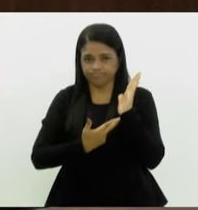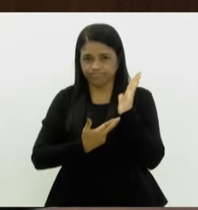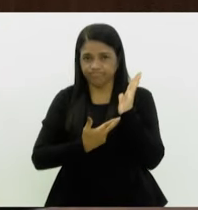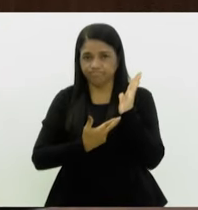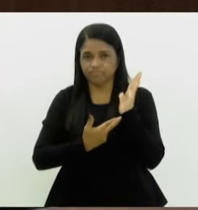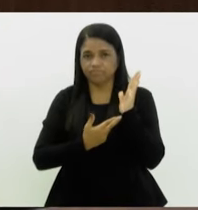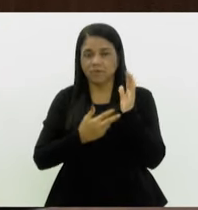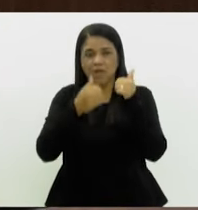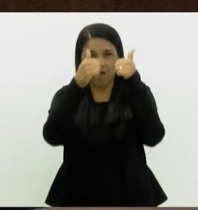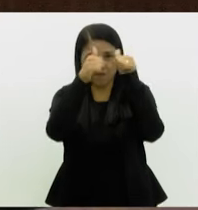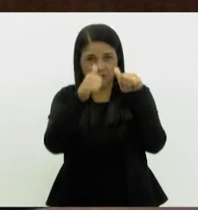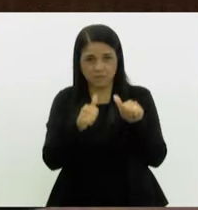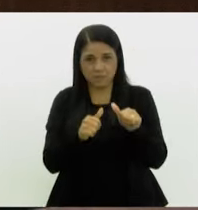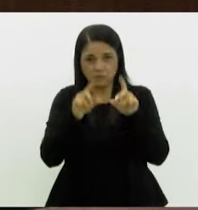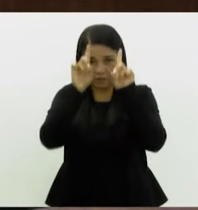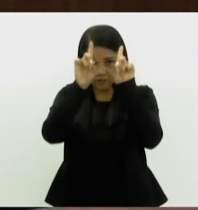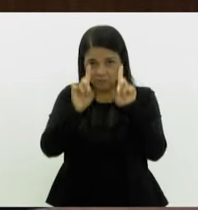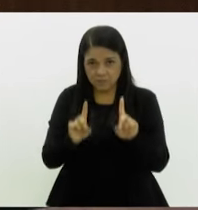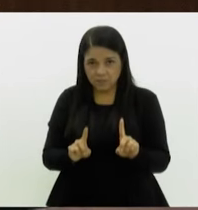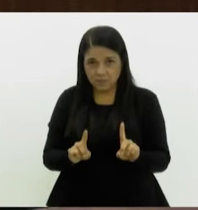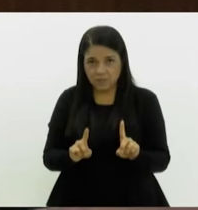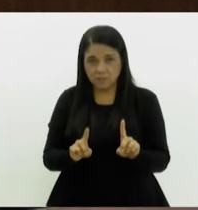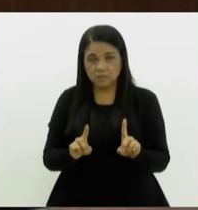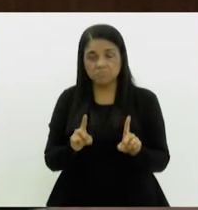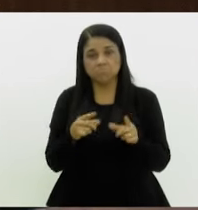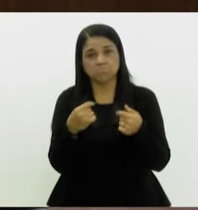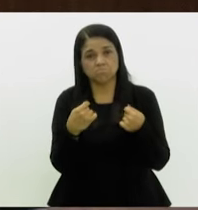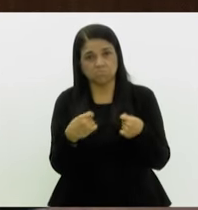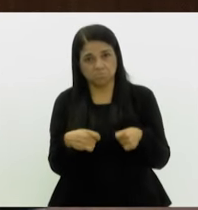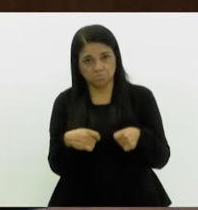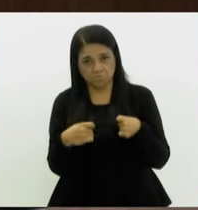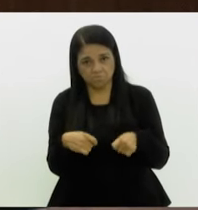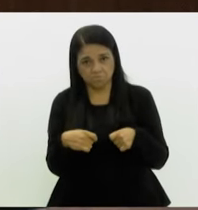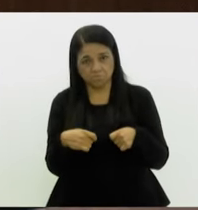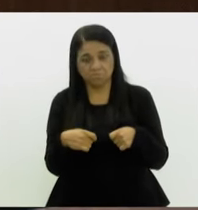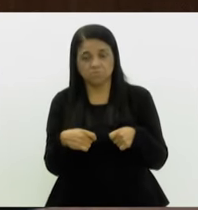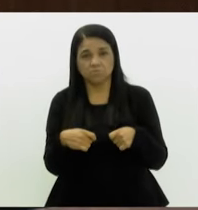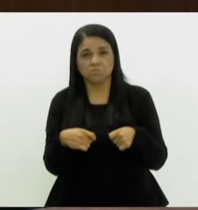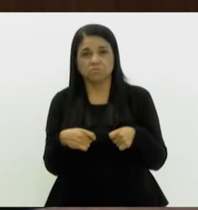a avaliação da deficiência, quando necessária, será